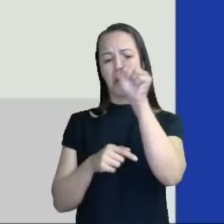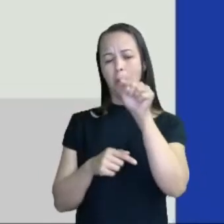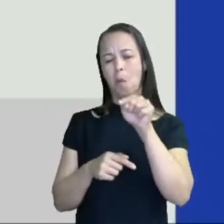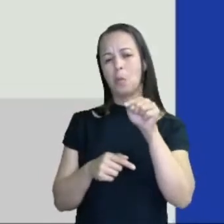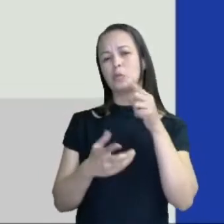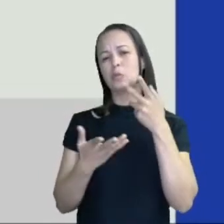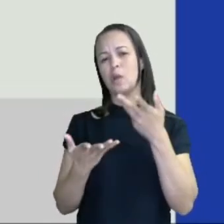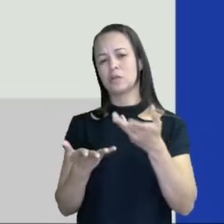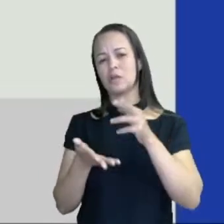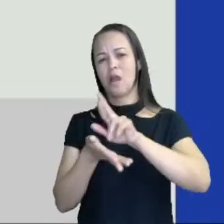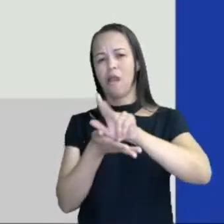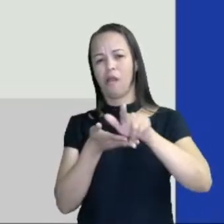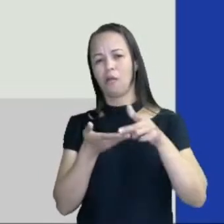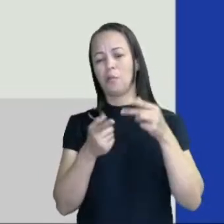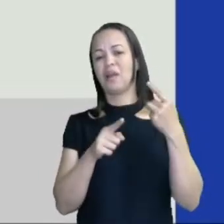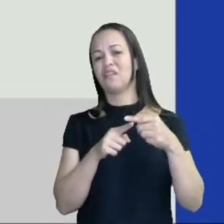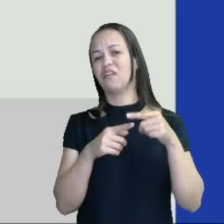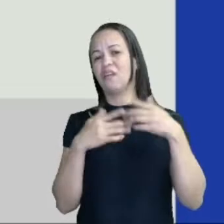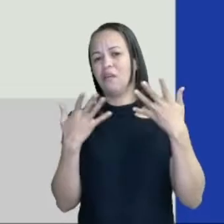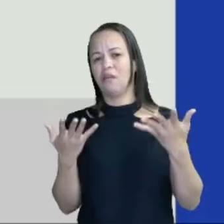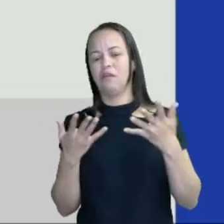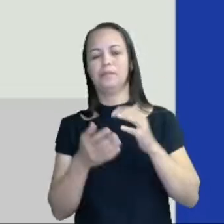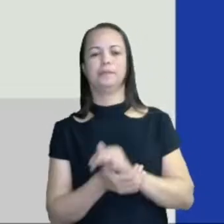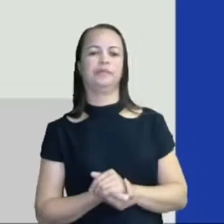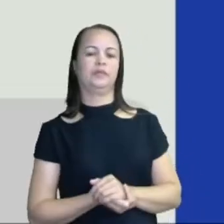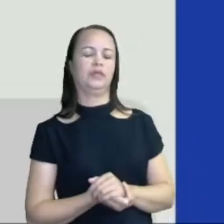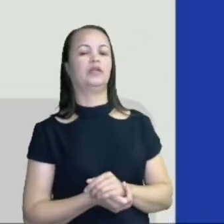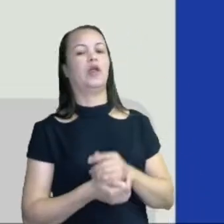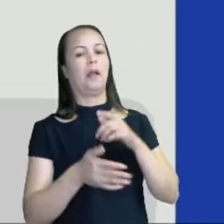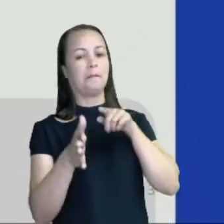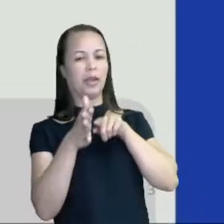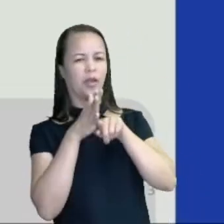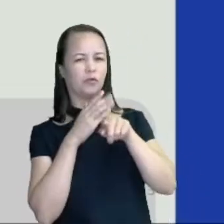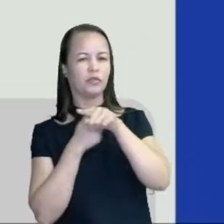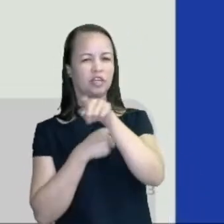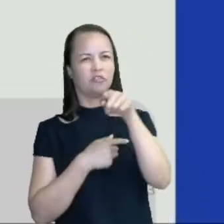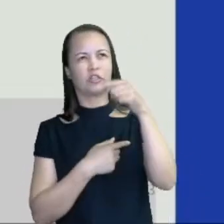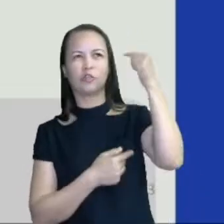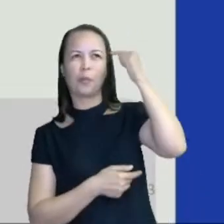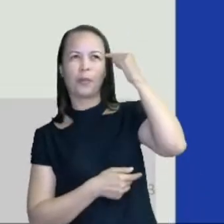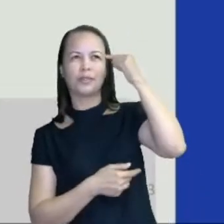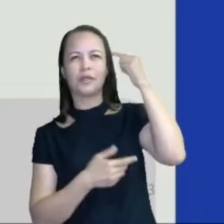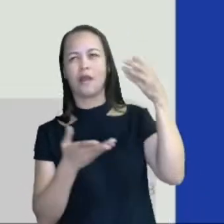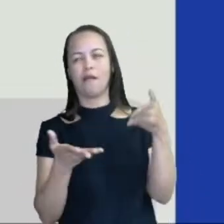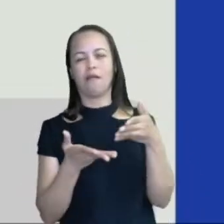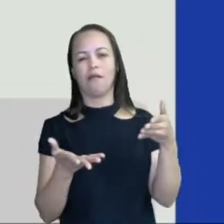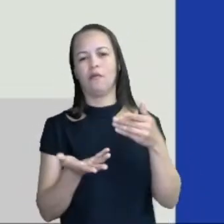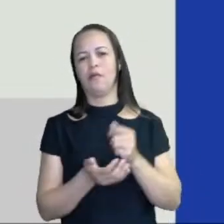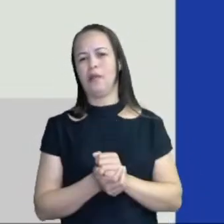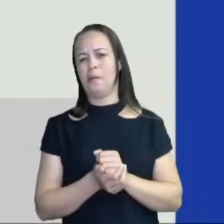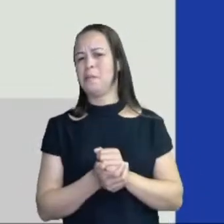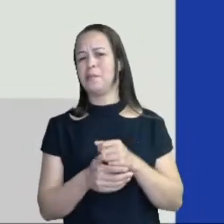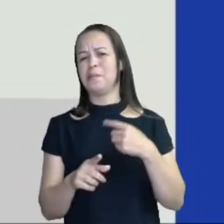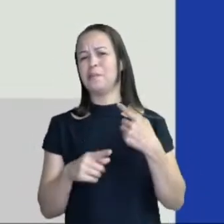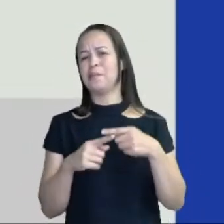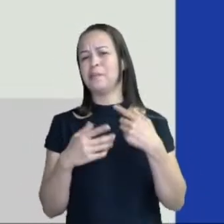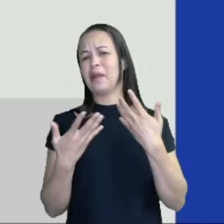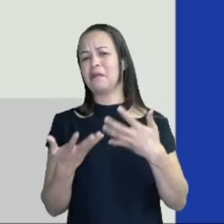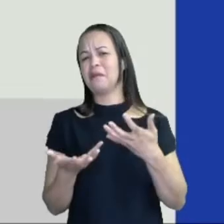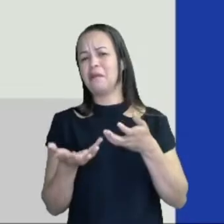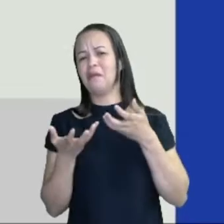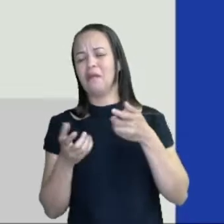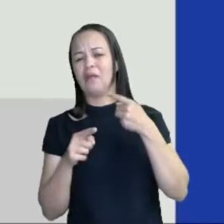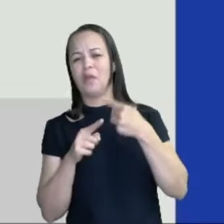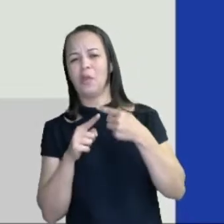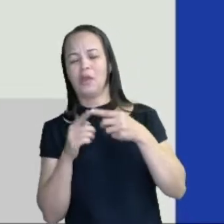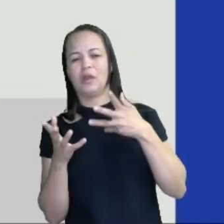ser uma pergunta que você esteja se fazendo agora, né? Para que servem esses sinais de pontuação? Vamos